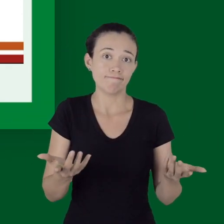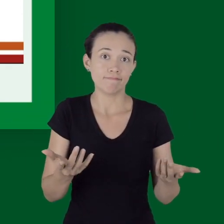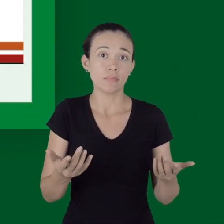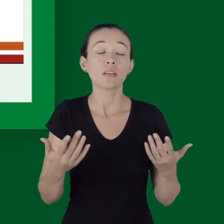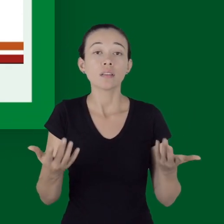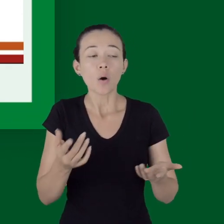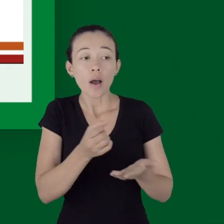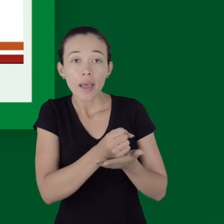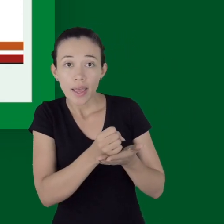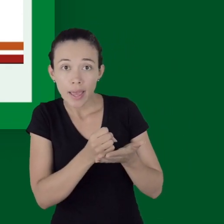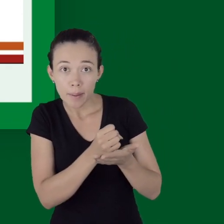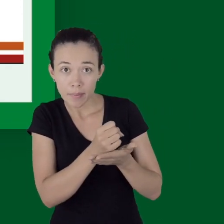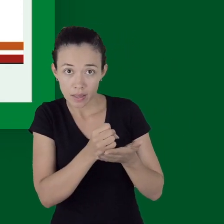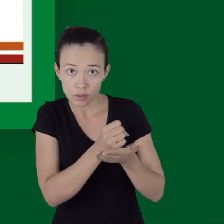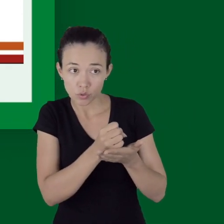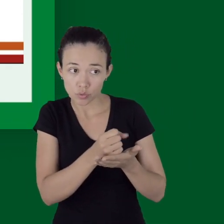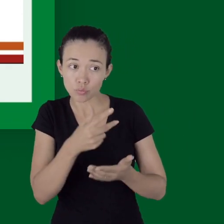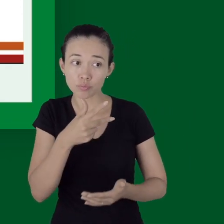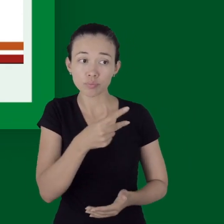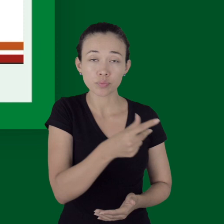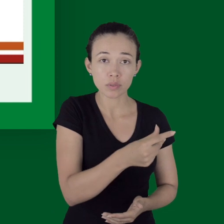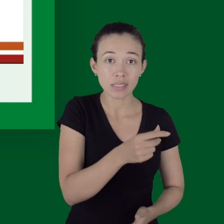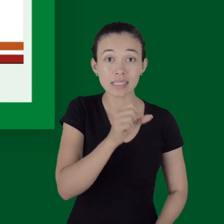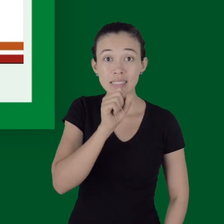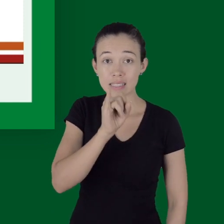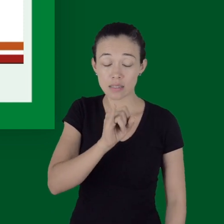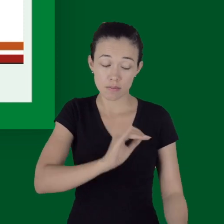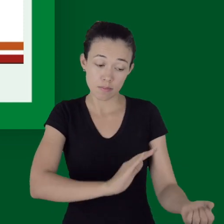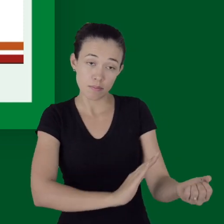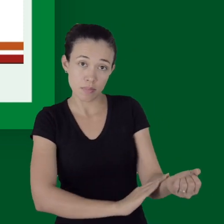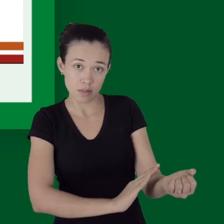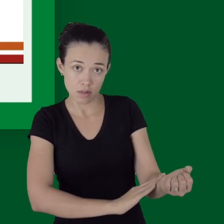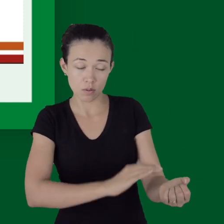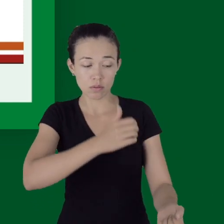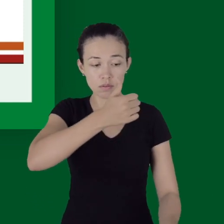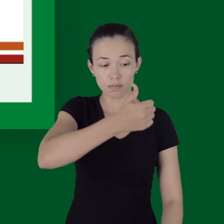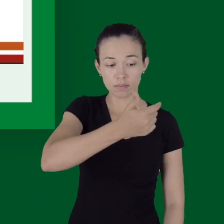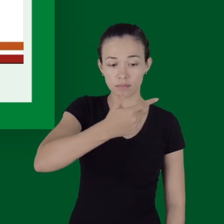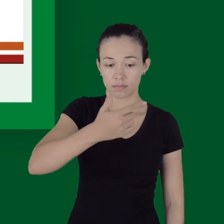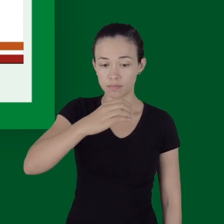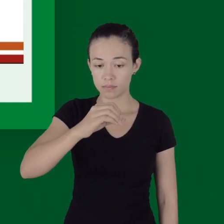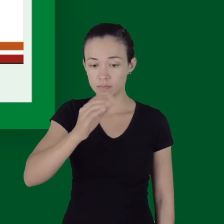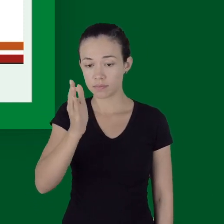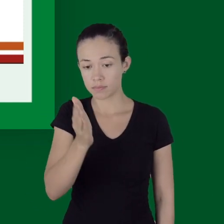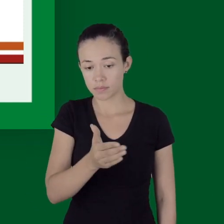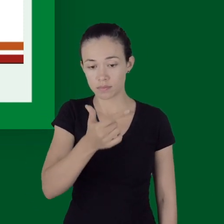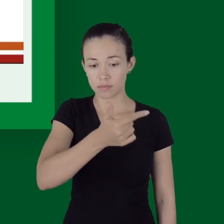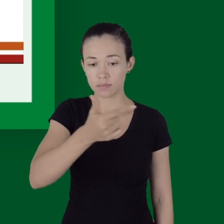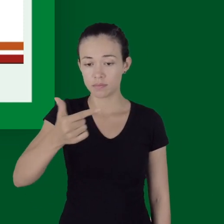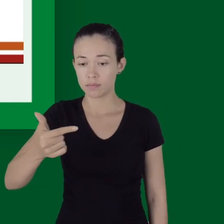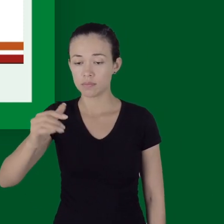que 220 ou uma diastólica maior que 120. Nesses casos, o ideal, o recomendado é que